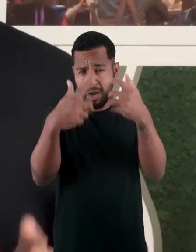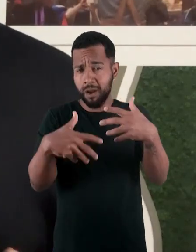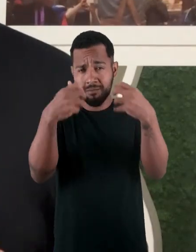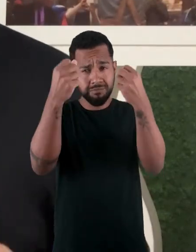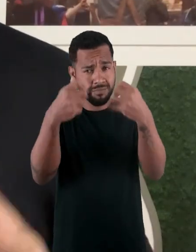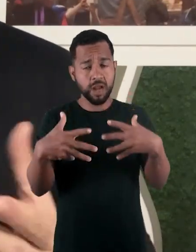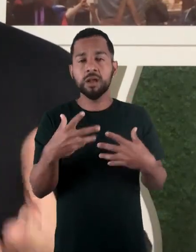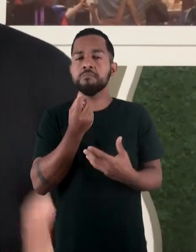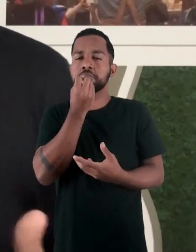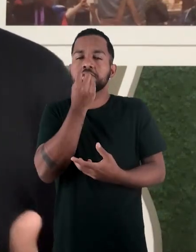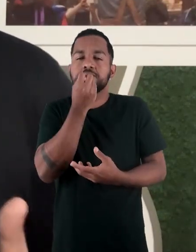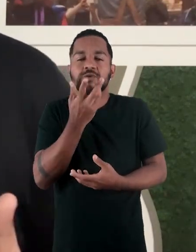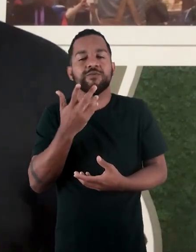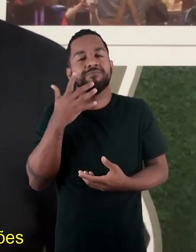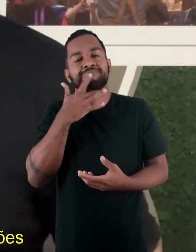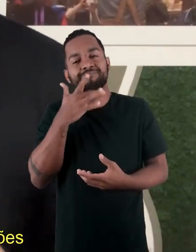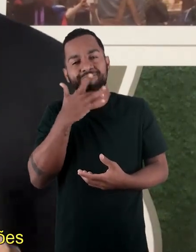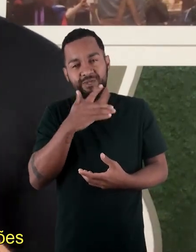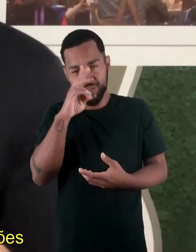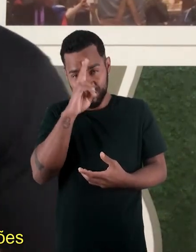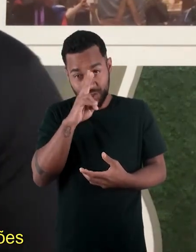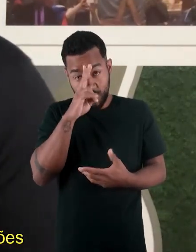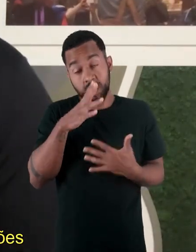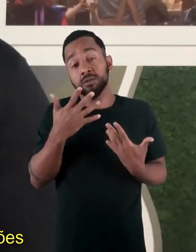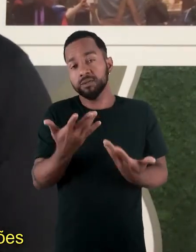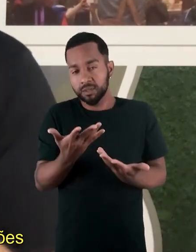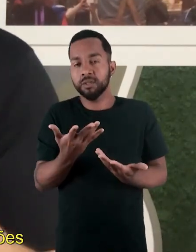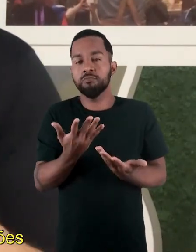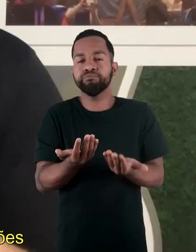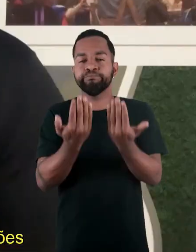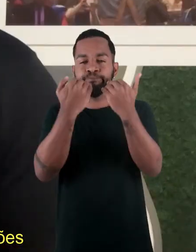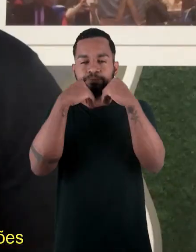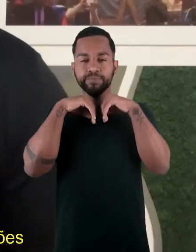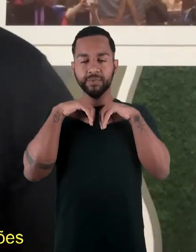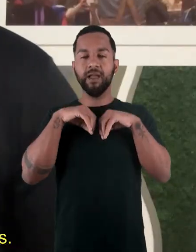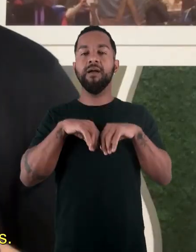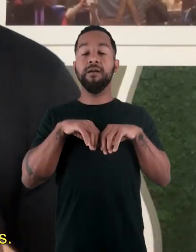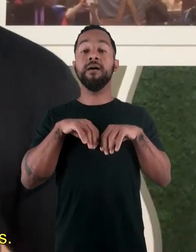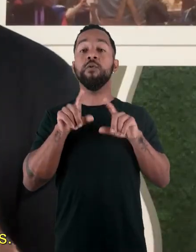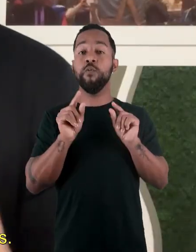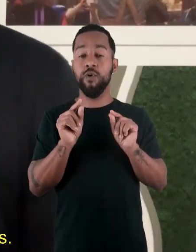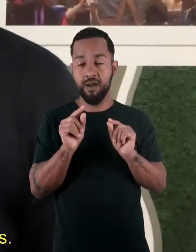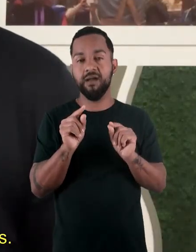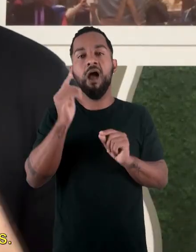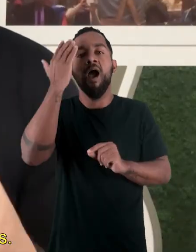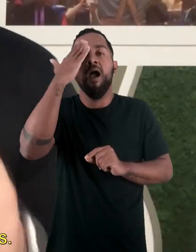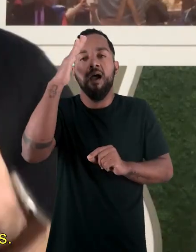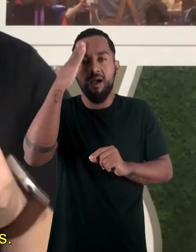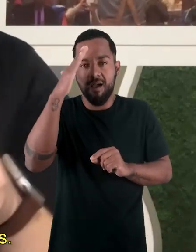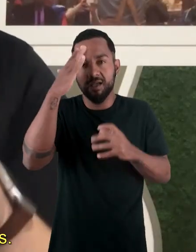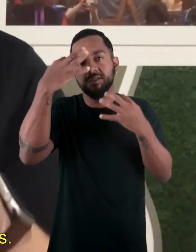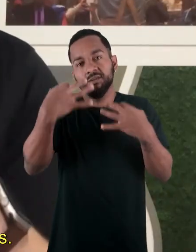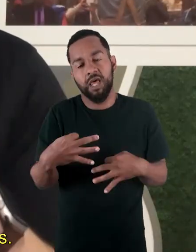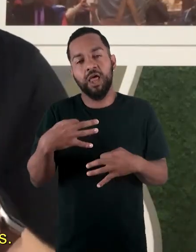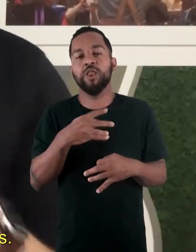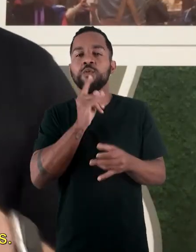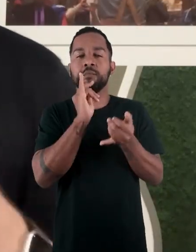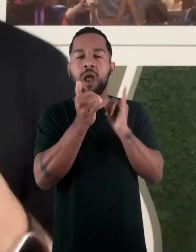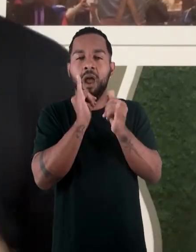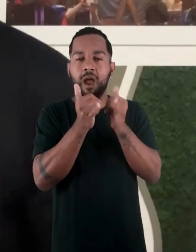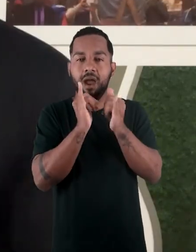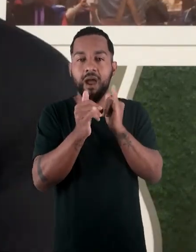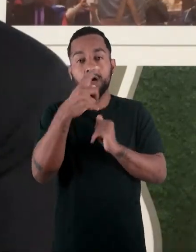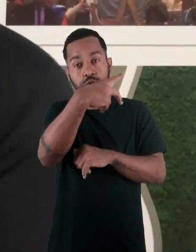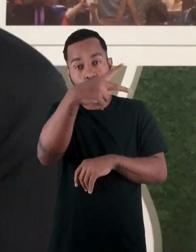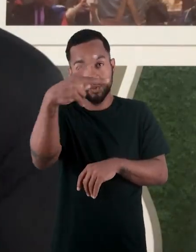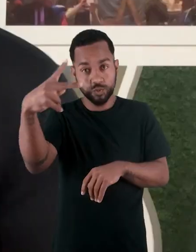boas histórias é fundamental. Então beba disso, beba dessas informações para experimentar, contar as suas histórias,